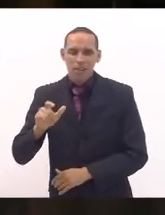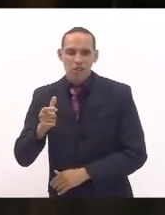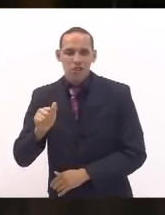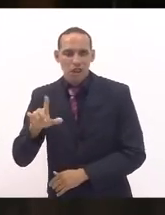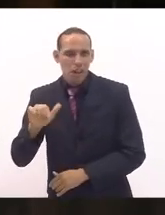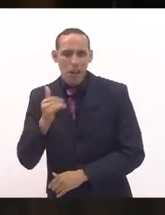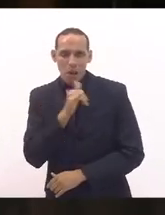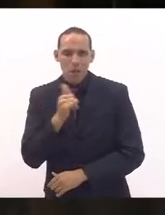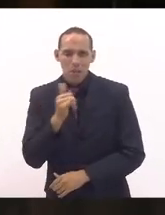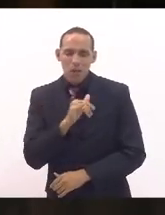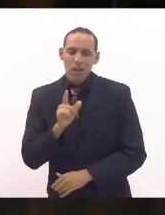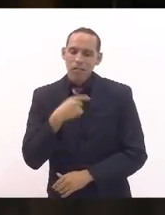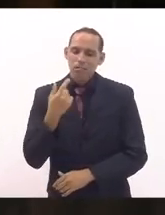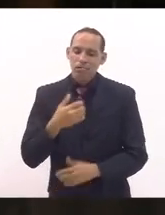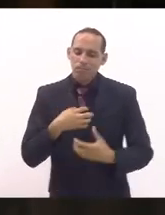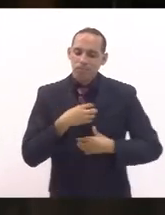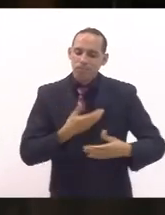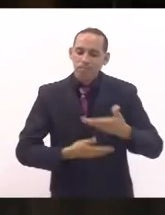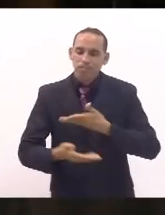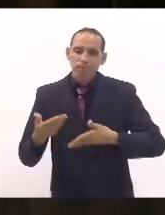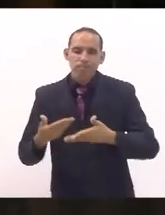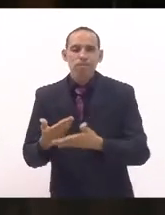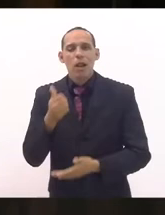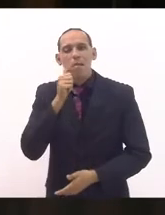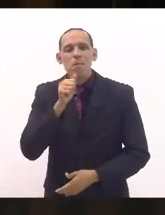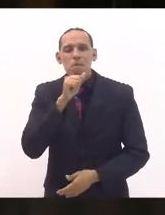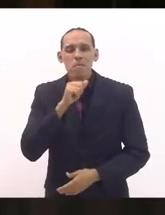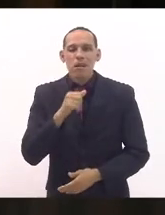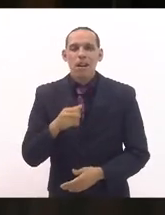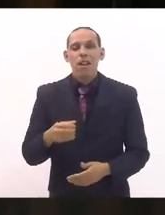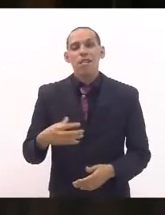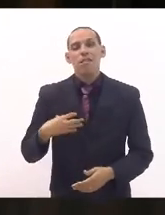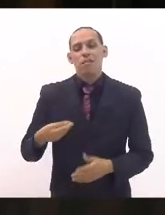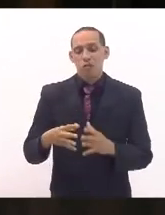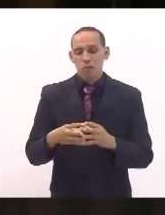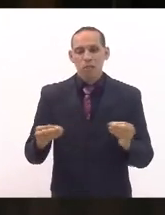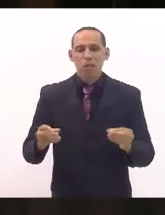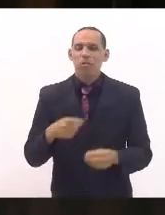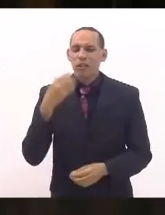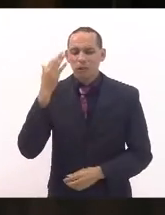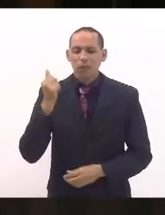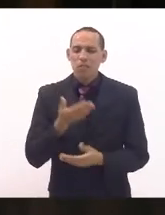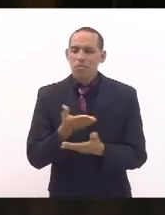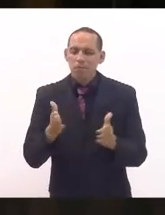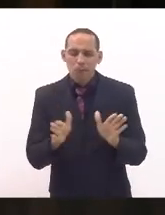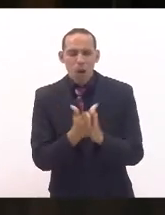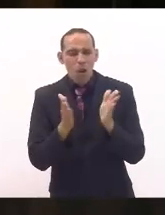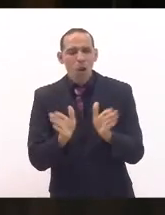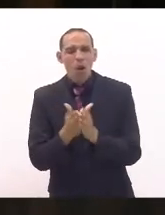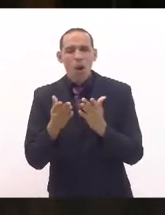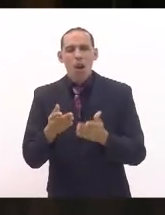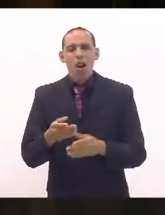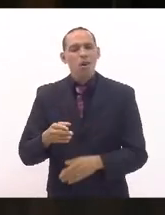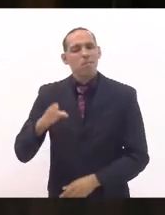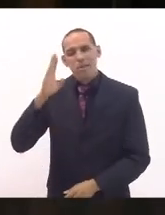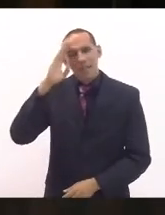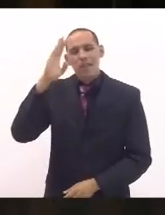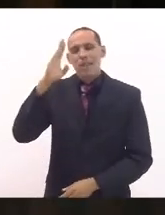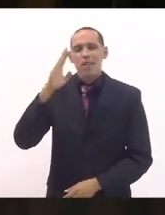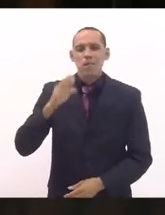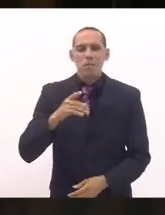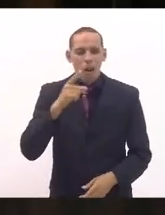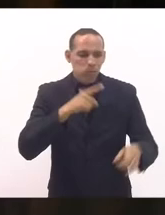crianças desaparecidas no nosso estado. A gente sabe que a miserabilidade predomina e a gente,